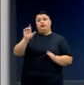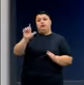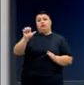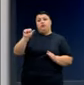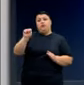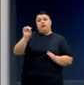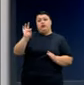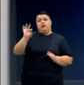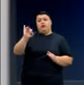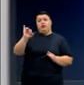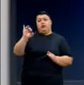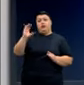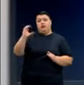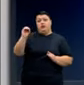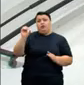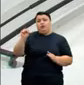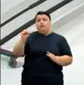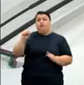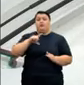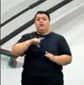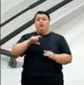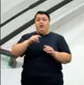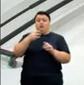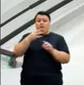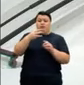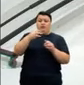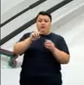embrionários. Então, pode ser classificado assim também.